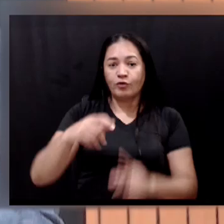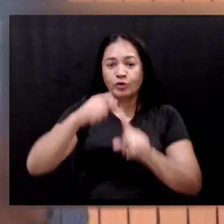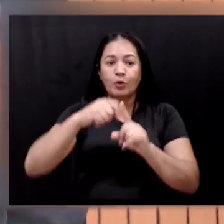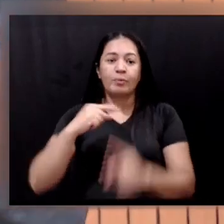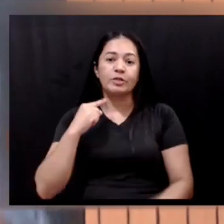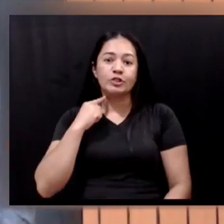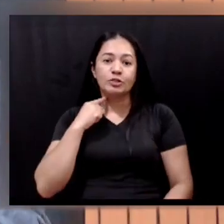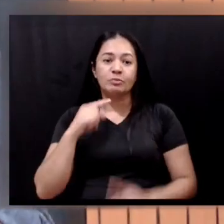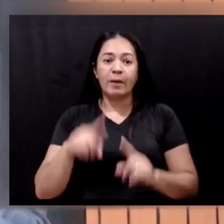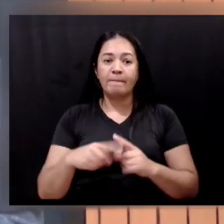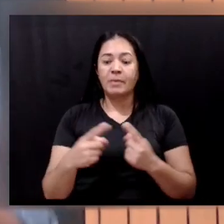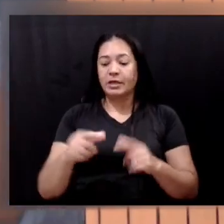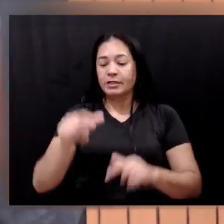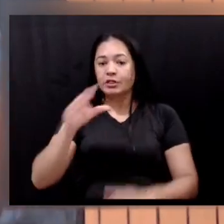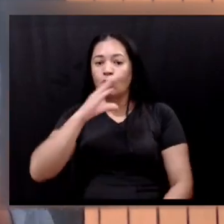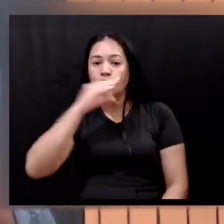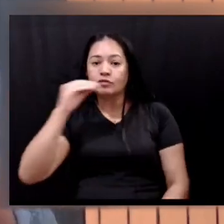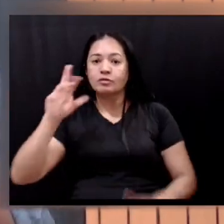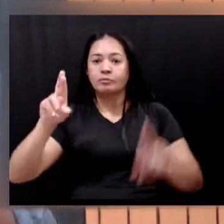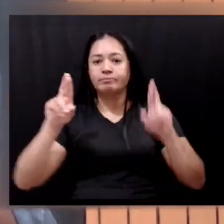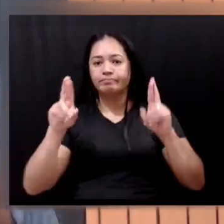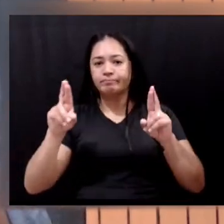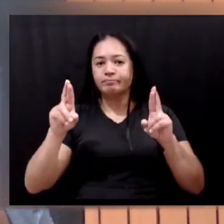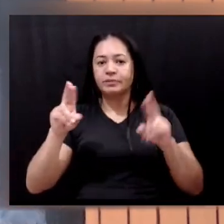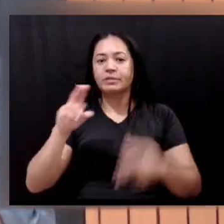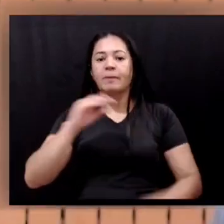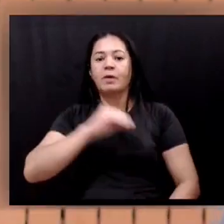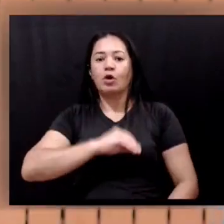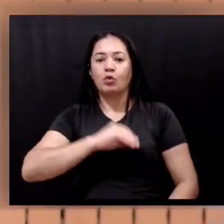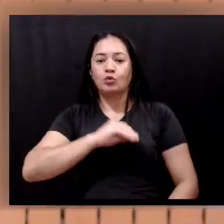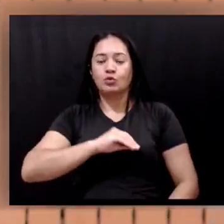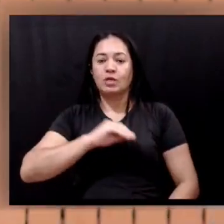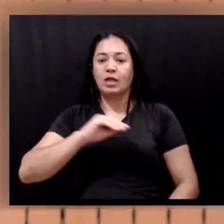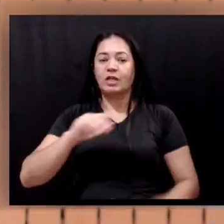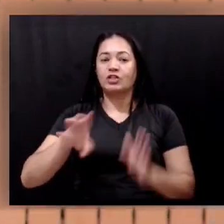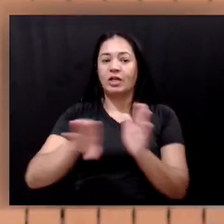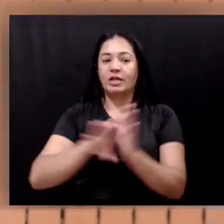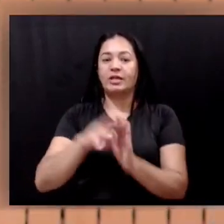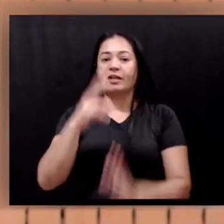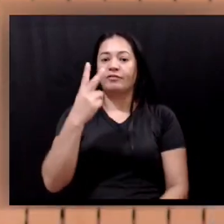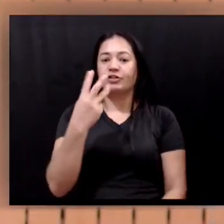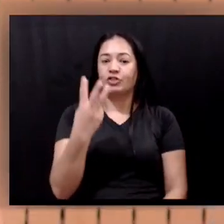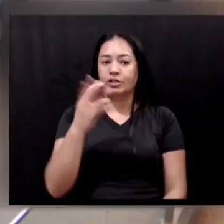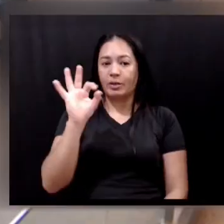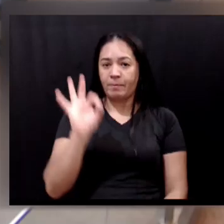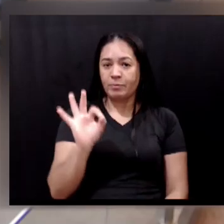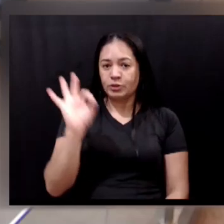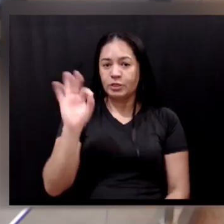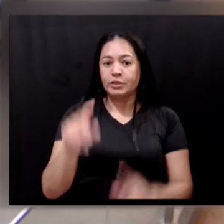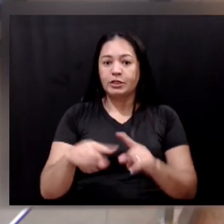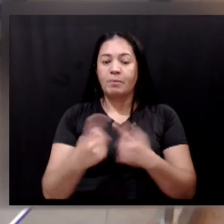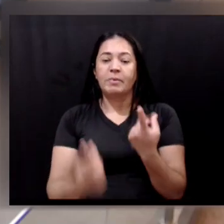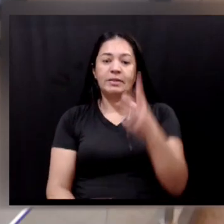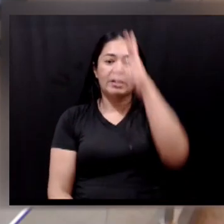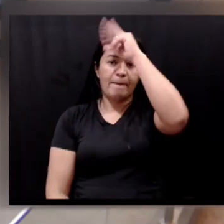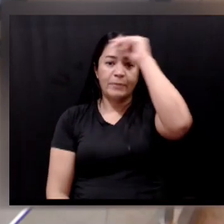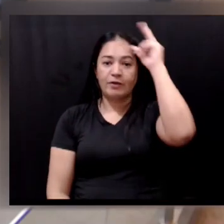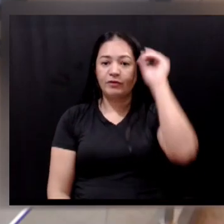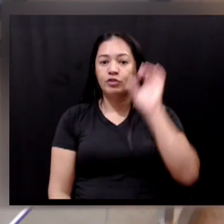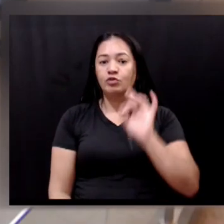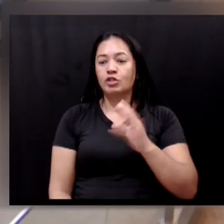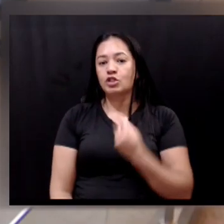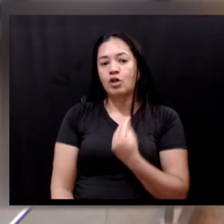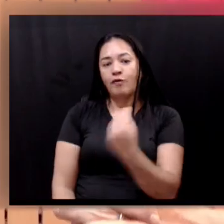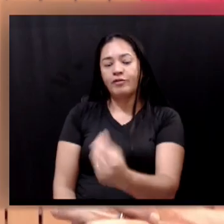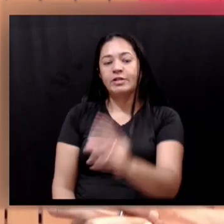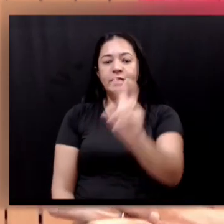trabalhadores era de um reajuste de 23%. Porém, a prefeitura ofereceu 5%. No debate público, convidados